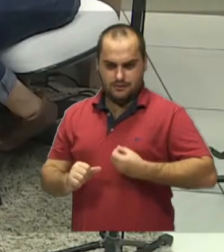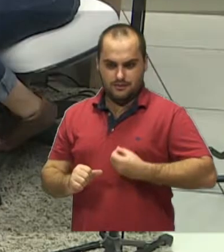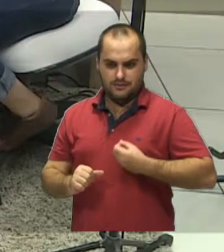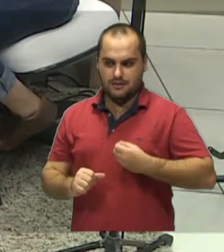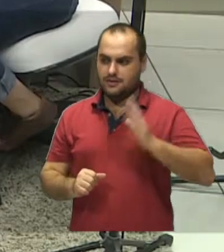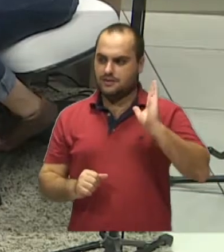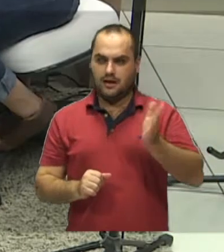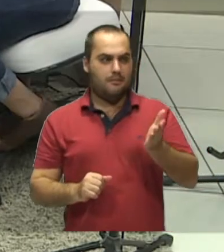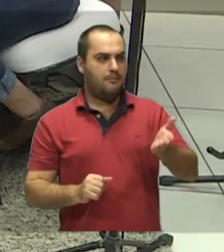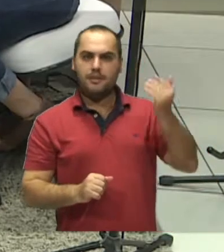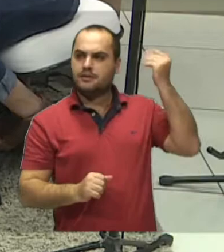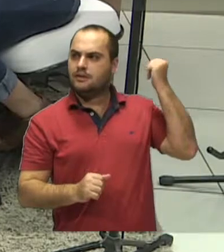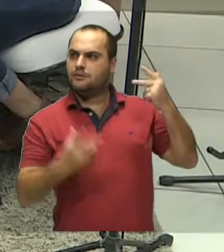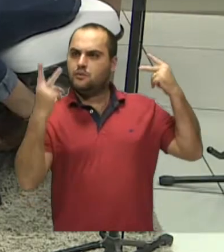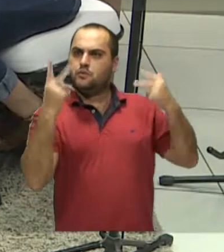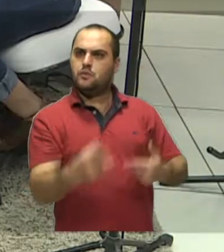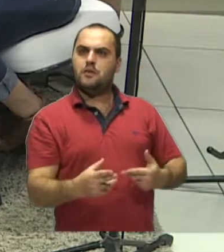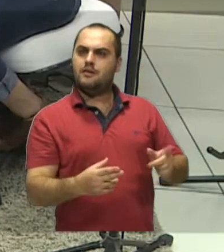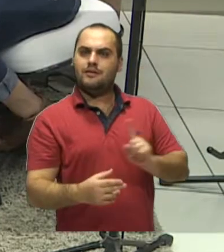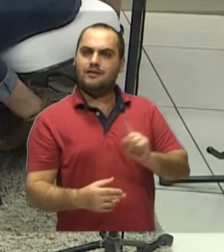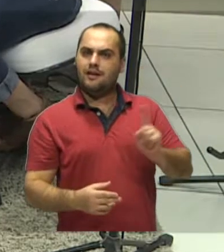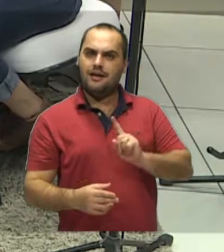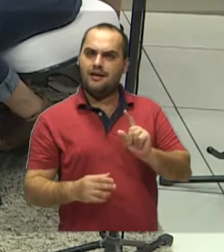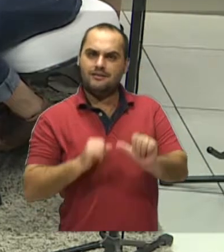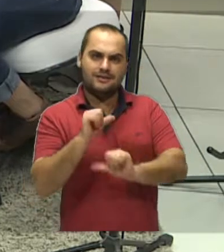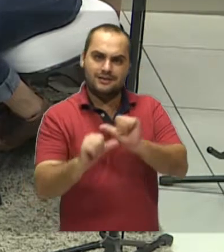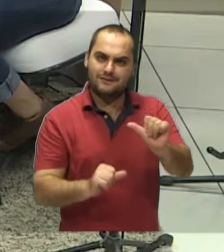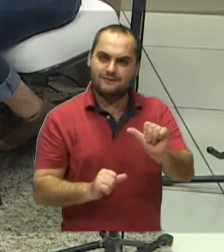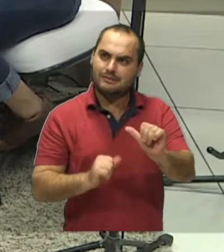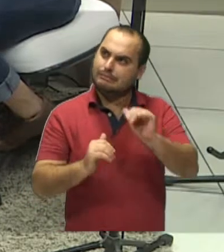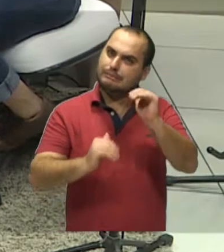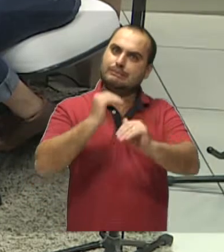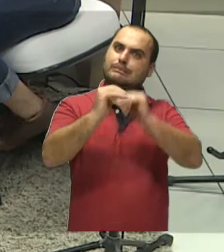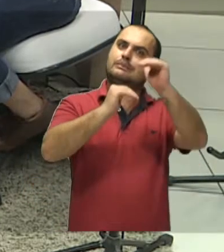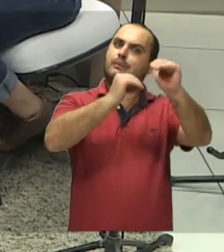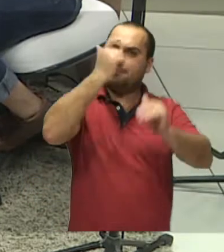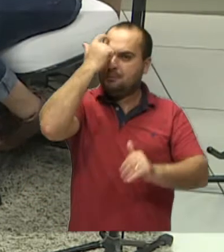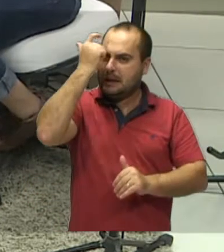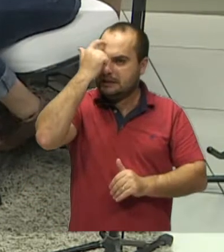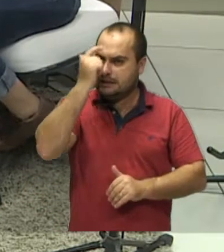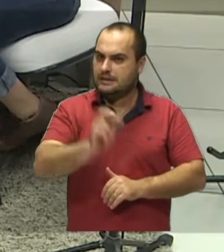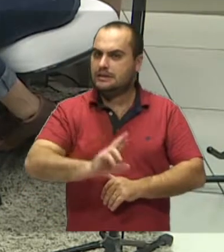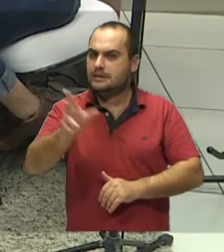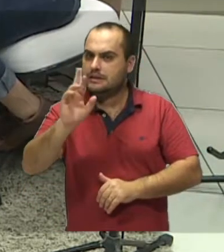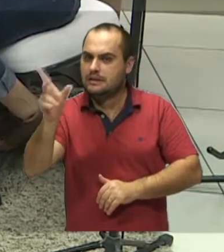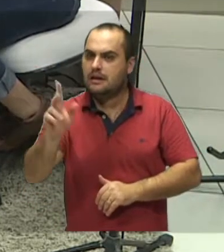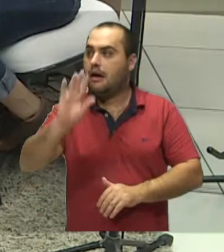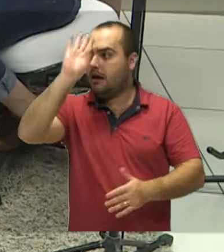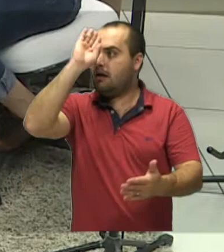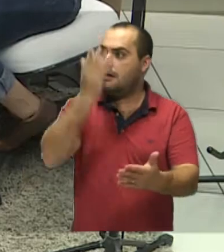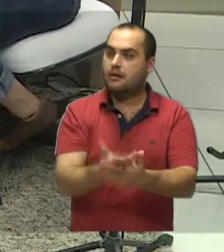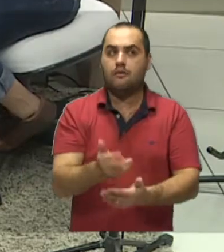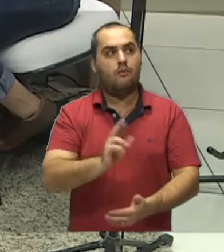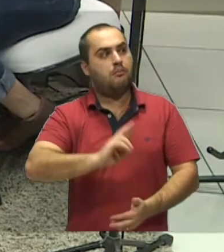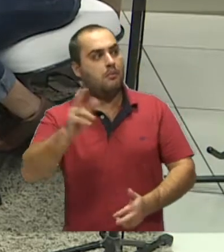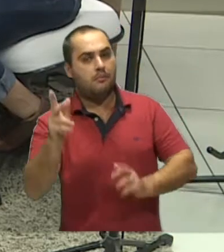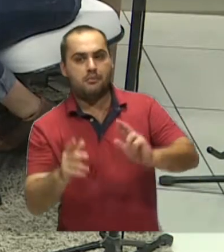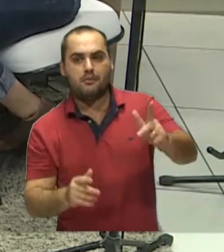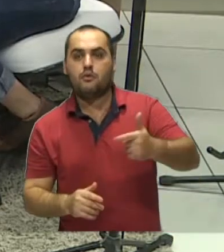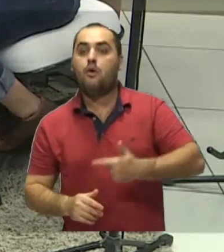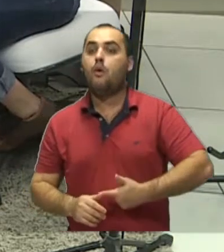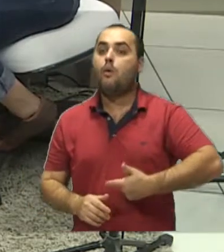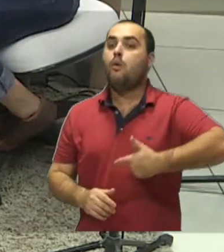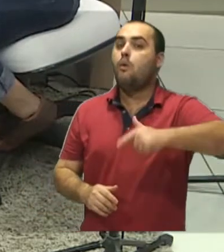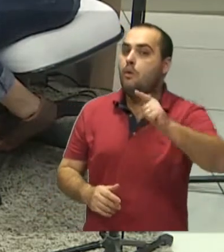já modificou, já não é mais. Agora você imagina outras coisas, você pensa outras coisas, você acredita em outras coisas te tocam, te